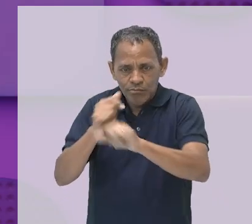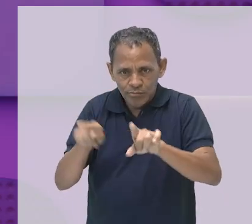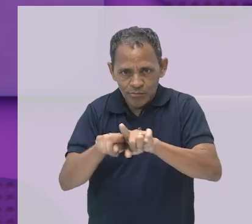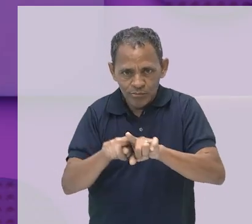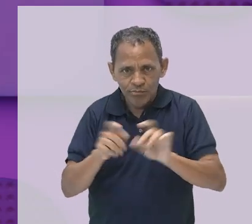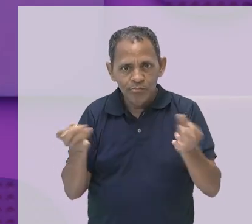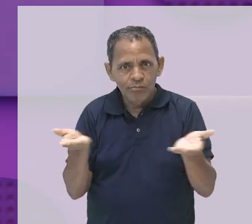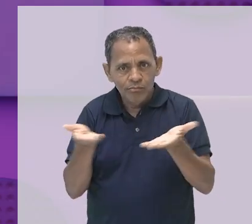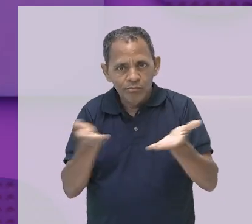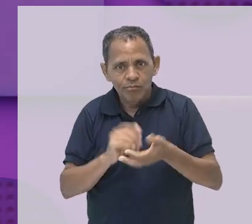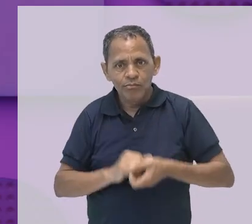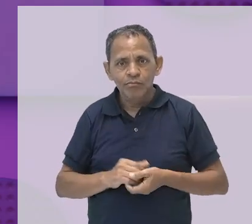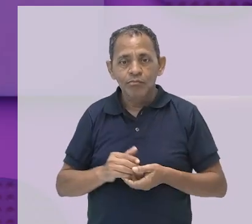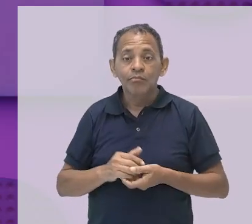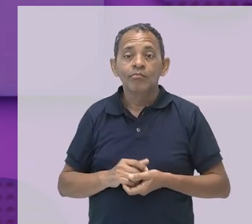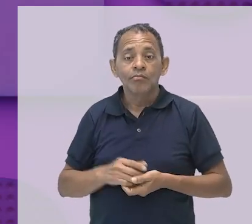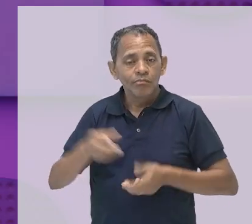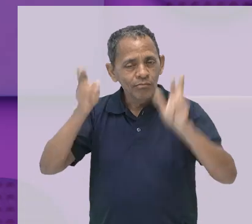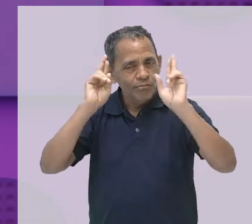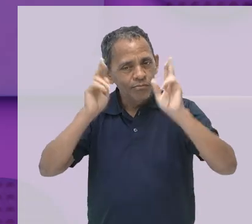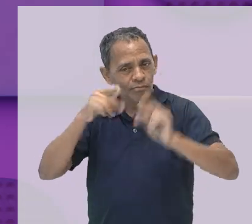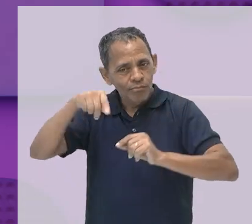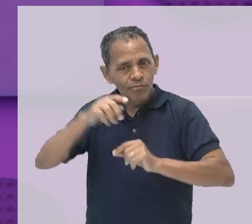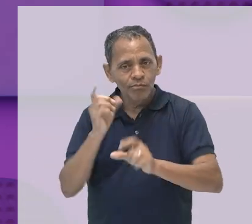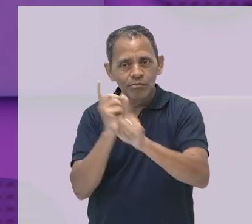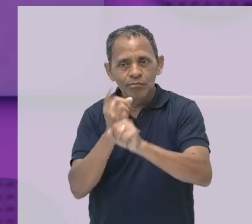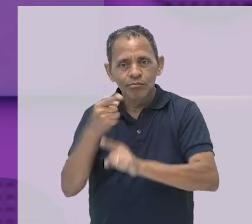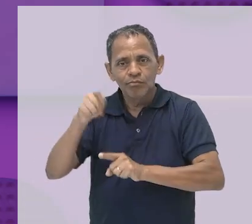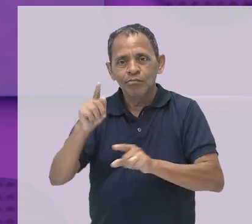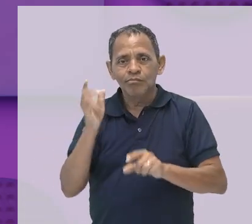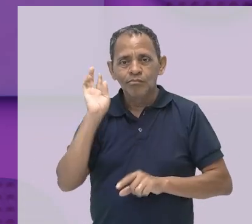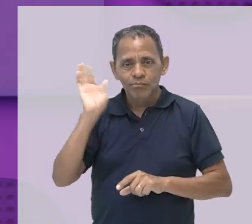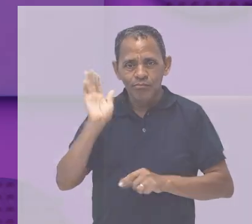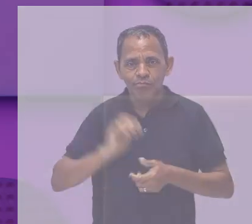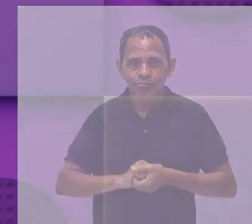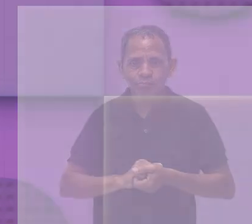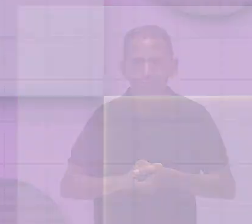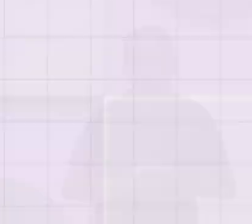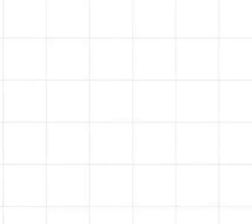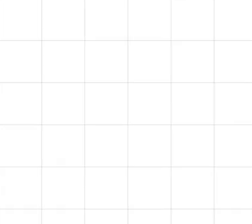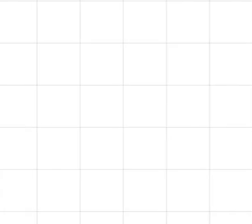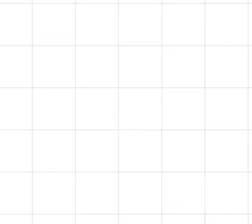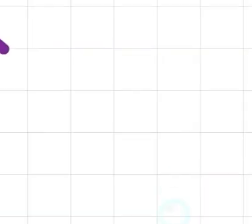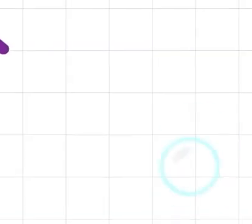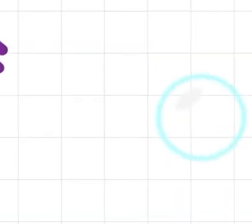essa foi a nossa revisão, e agora espero vocês no nosso próximo encontro.